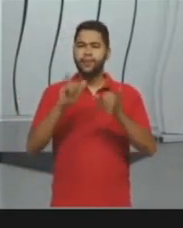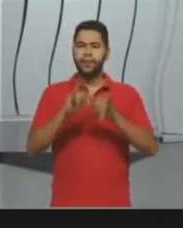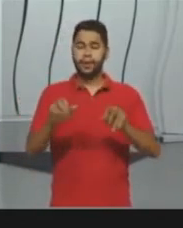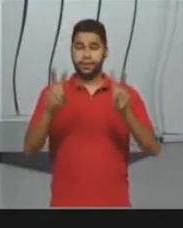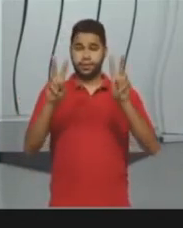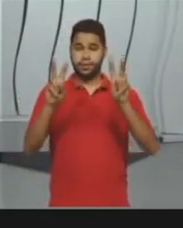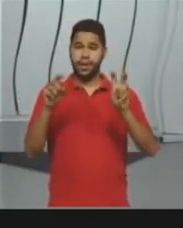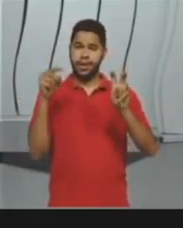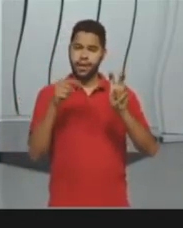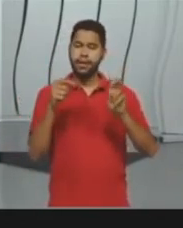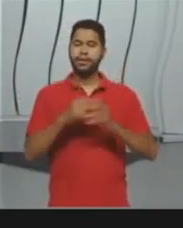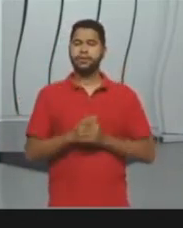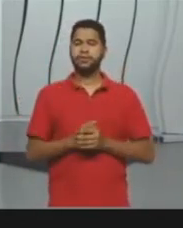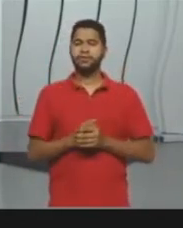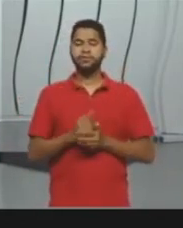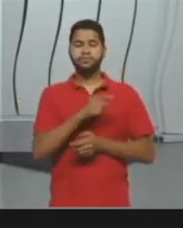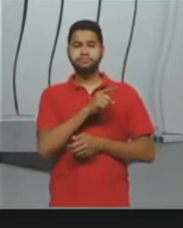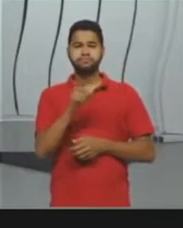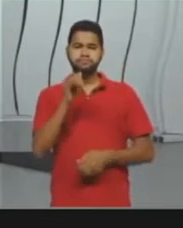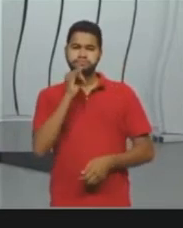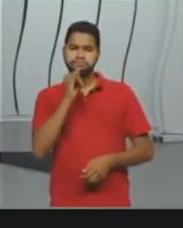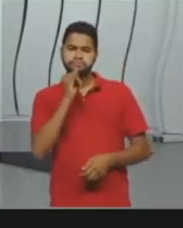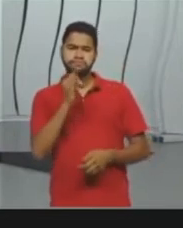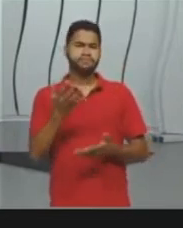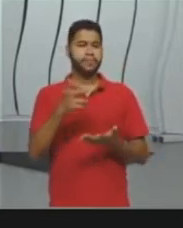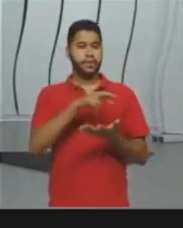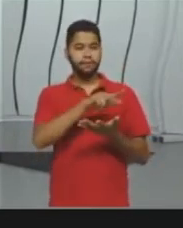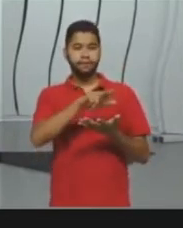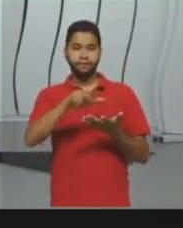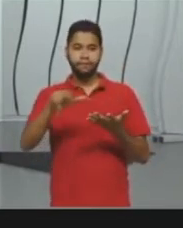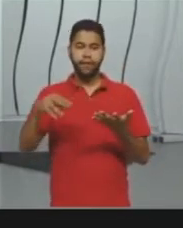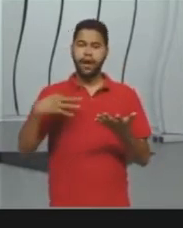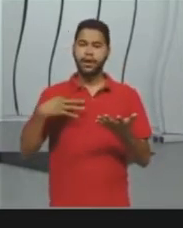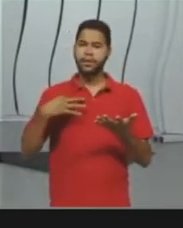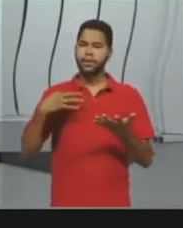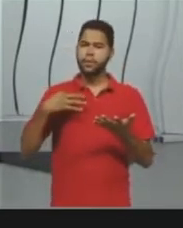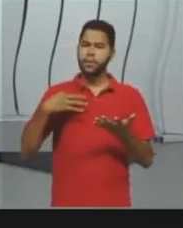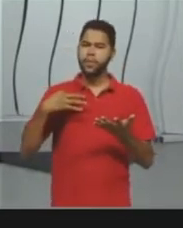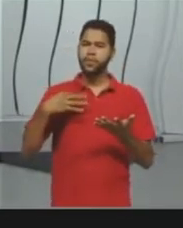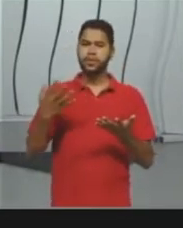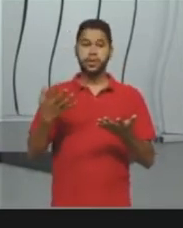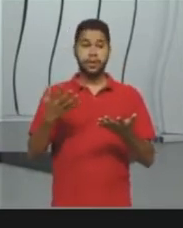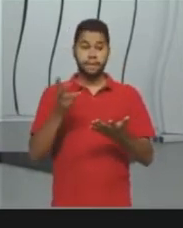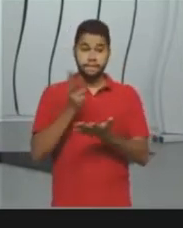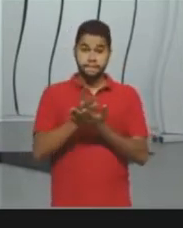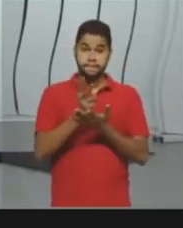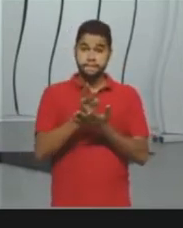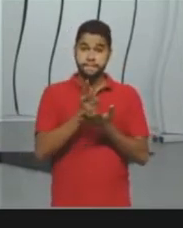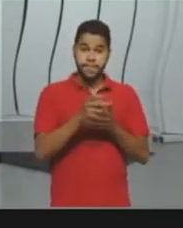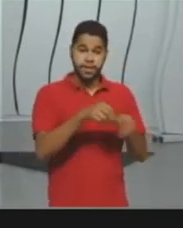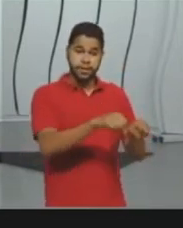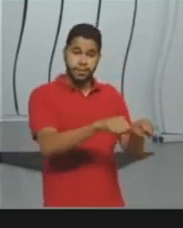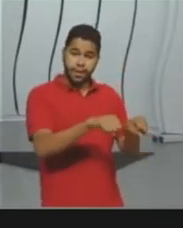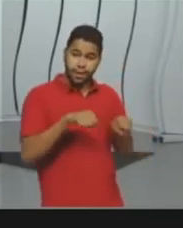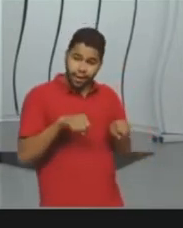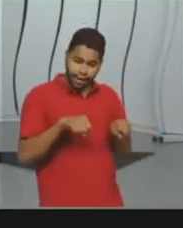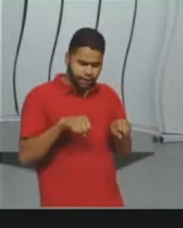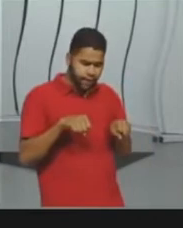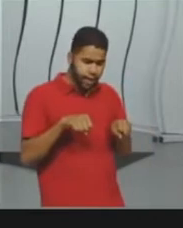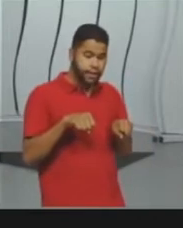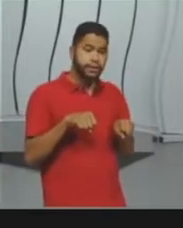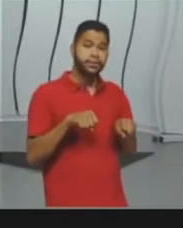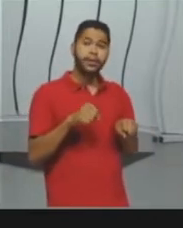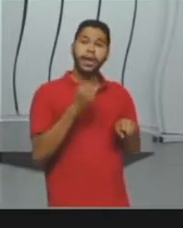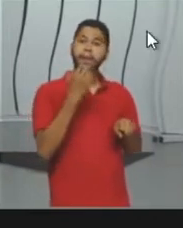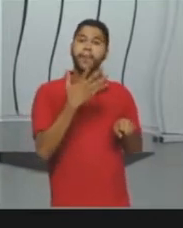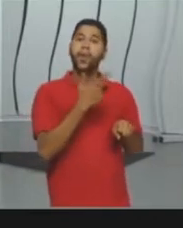ideia. Se você tiver lá centenas de blusas, mesmo que você coloque elas na mesma gaveta, ainda seria interessante ter